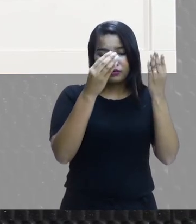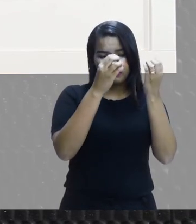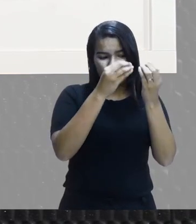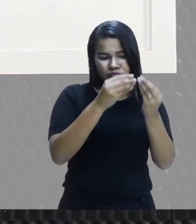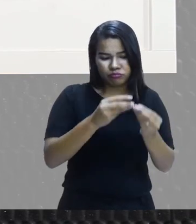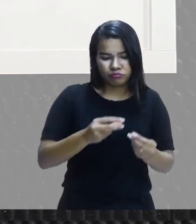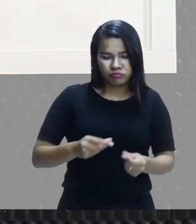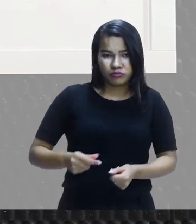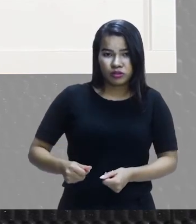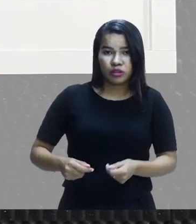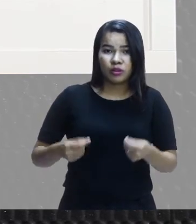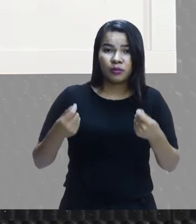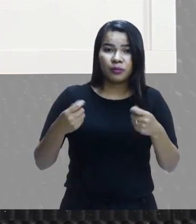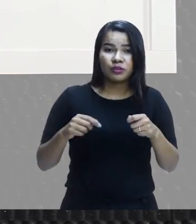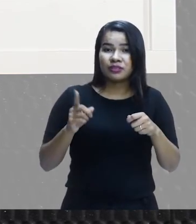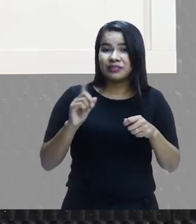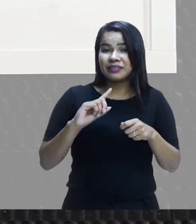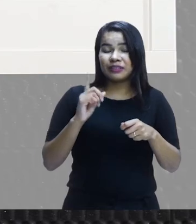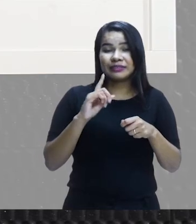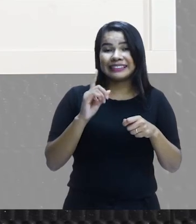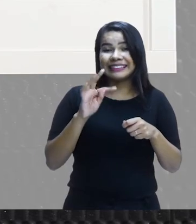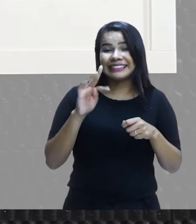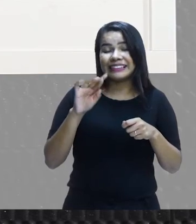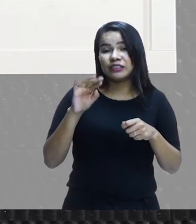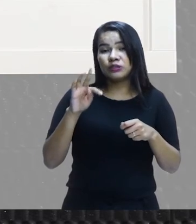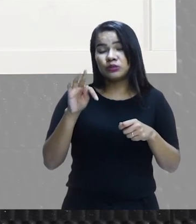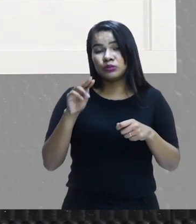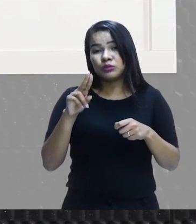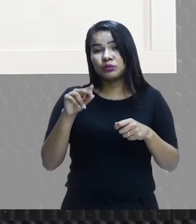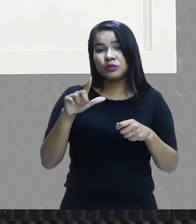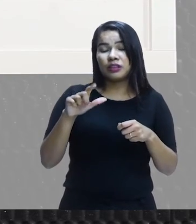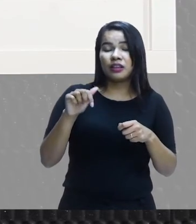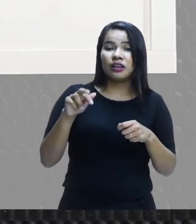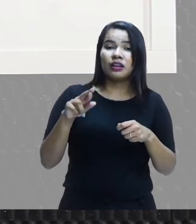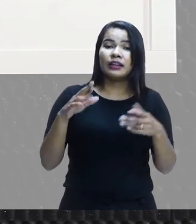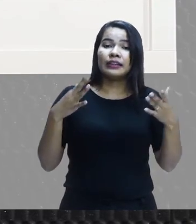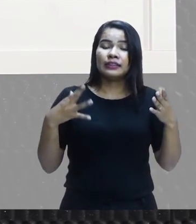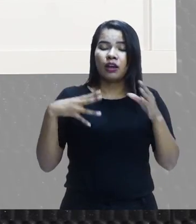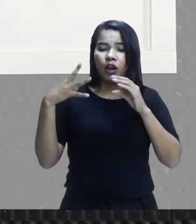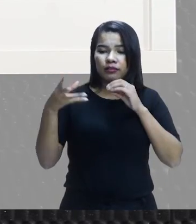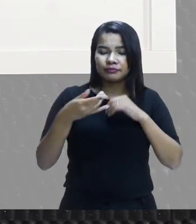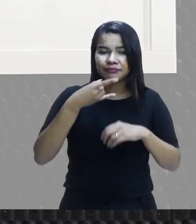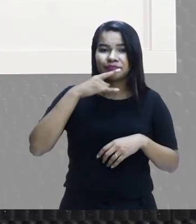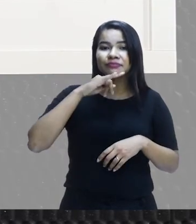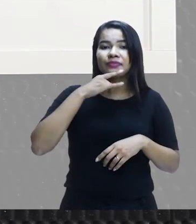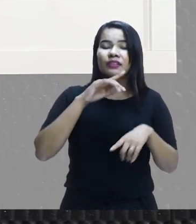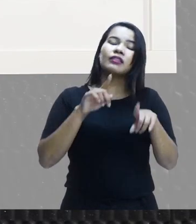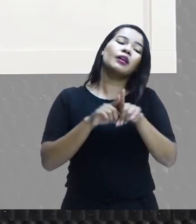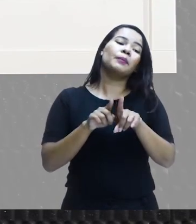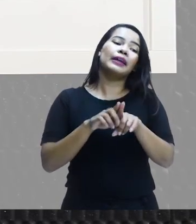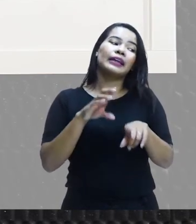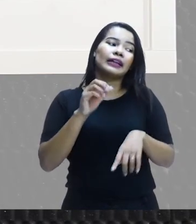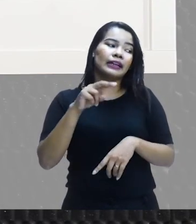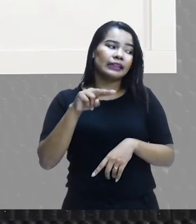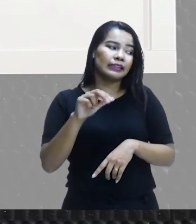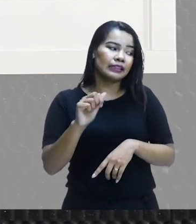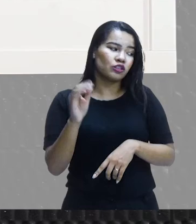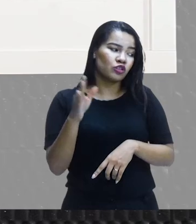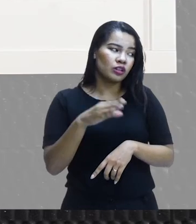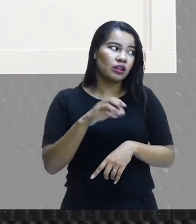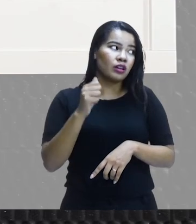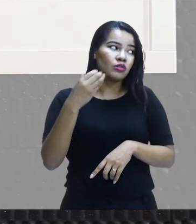corre o risco de quê? Dos ovos não serem triturados. Então, durante a ingestão de açaí, cana-de-açúcar, tá ok,